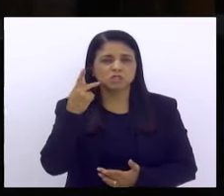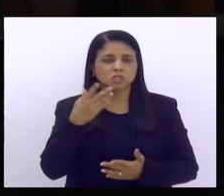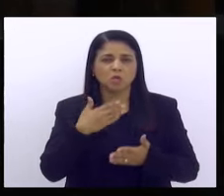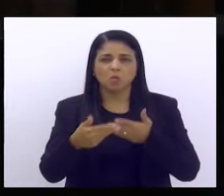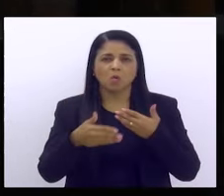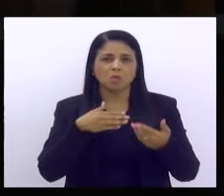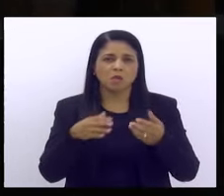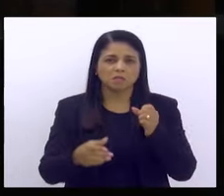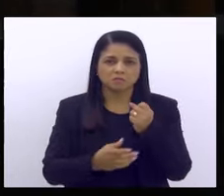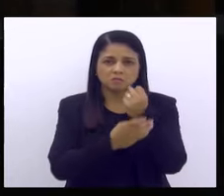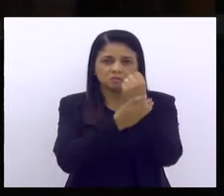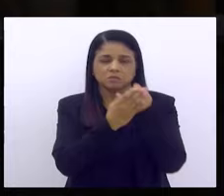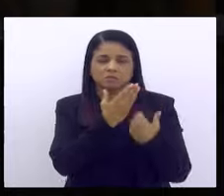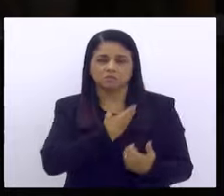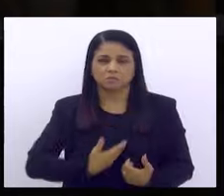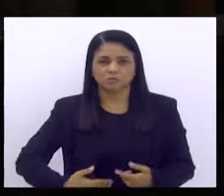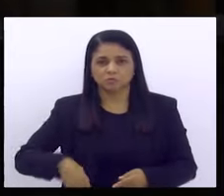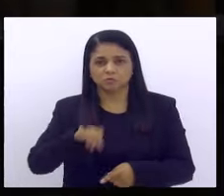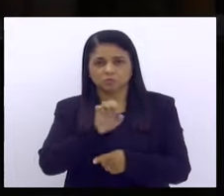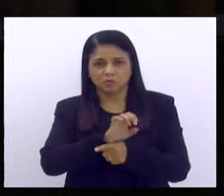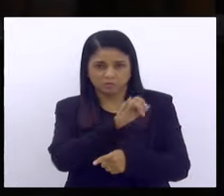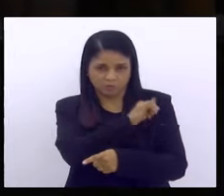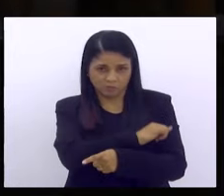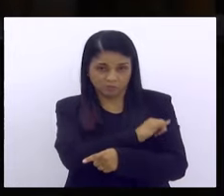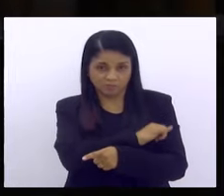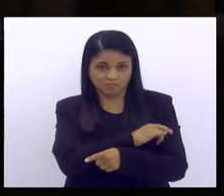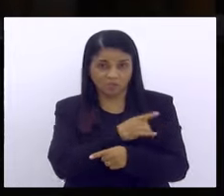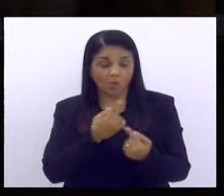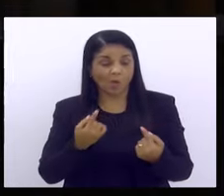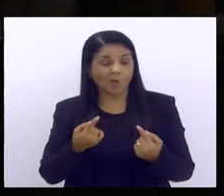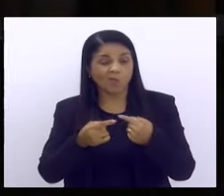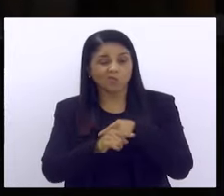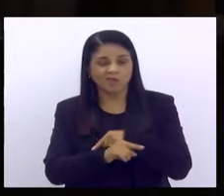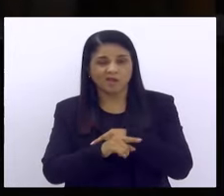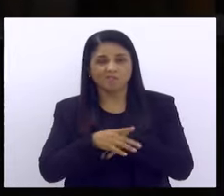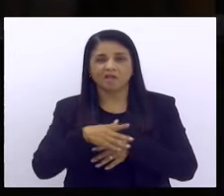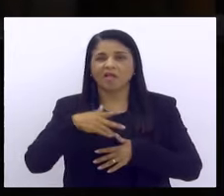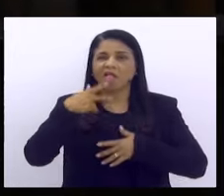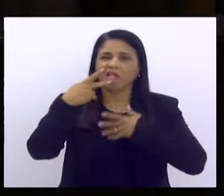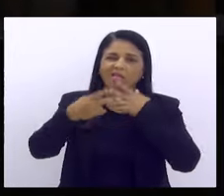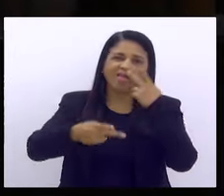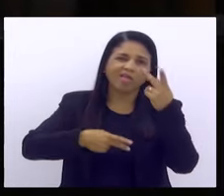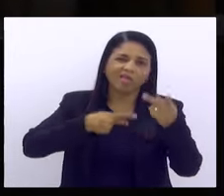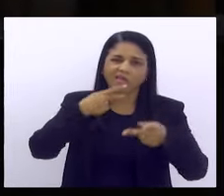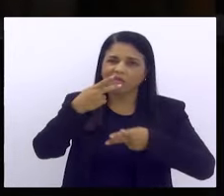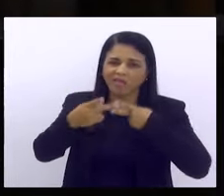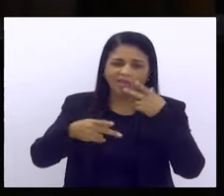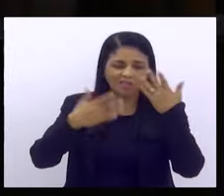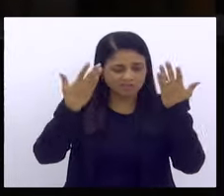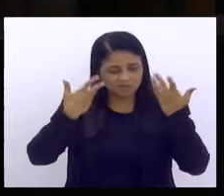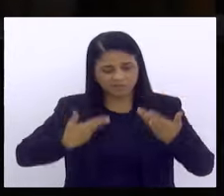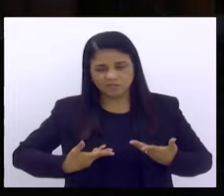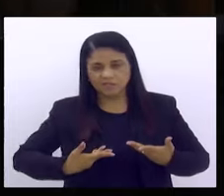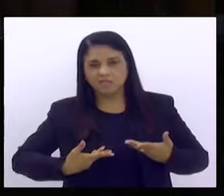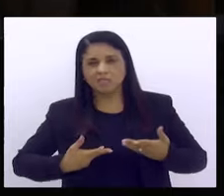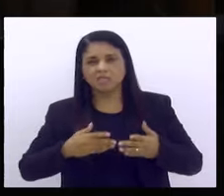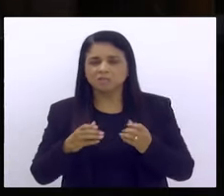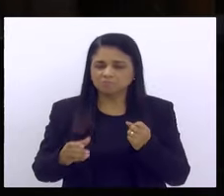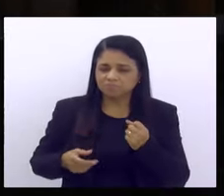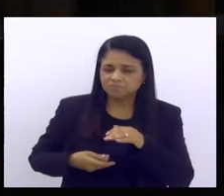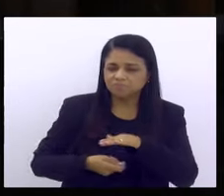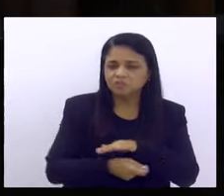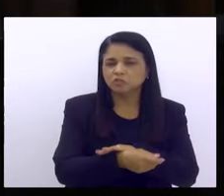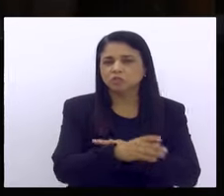pública no Estado do Rio de Janeiro. Pelo contrário, fica fazendo falácia, onde ele diz, estamos aqui investindo na